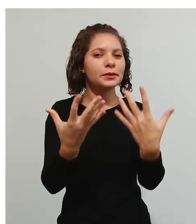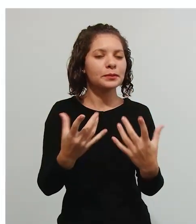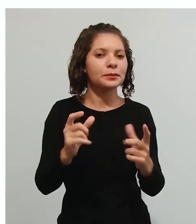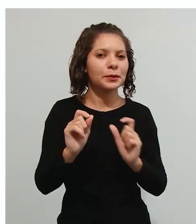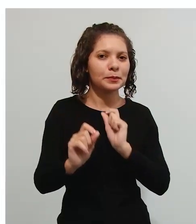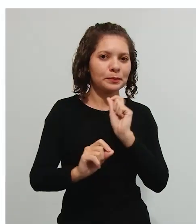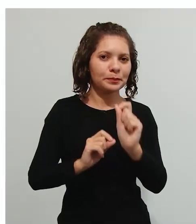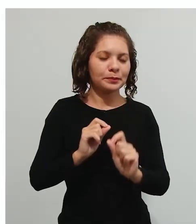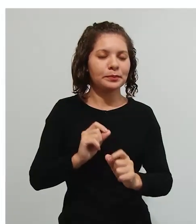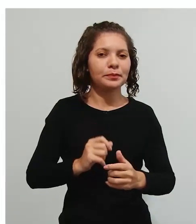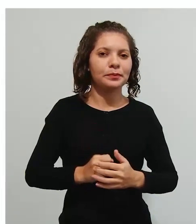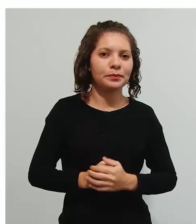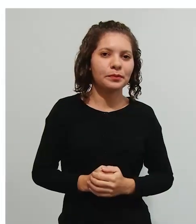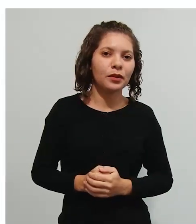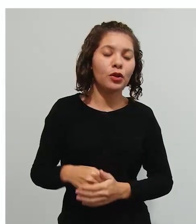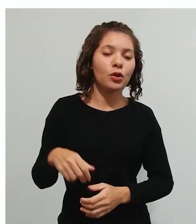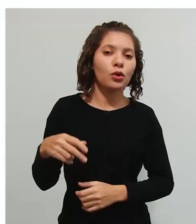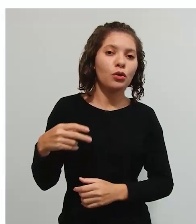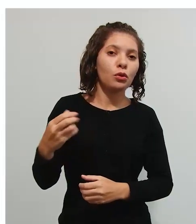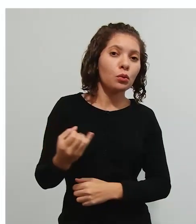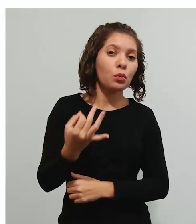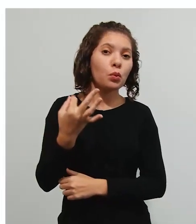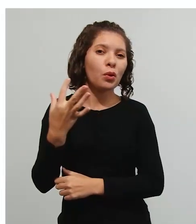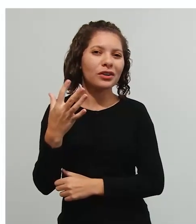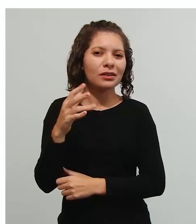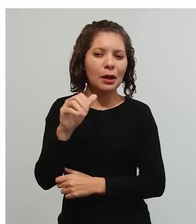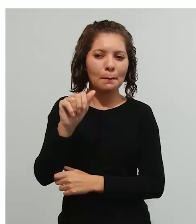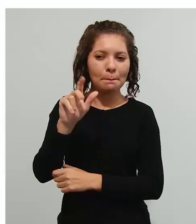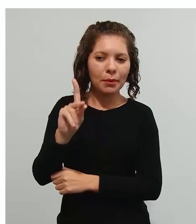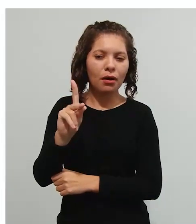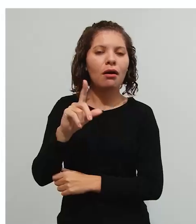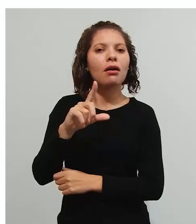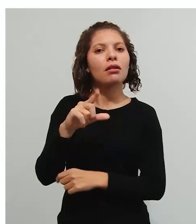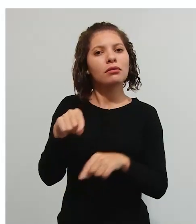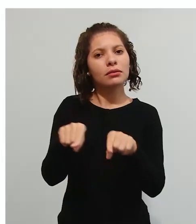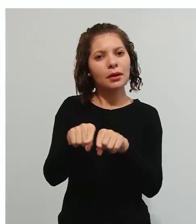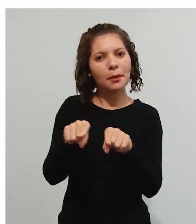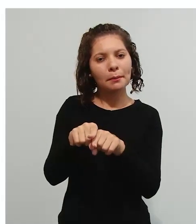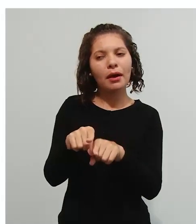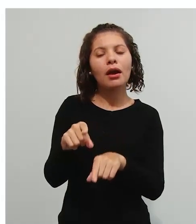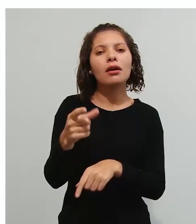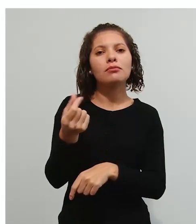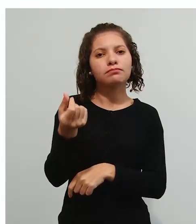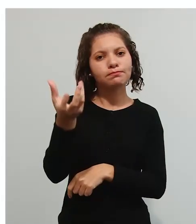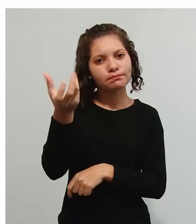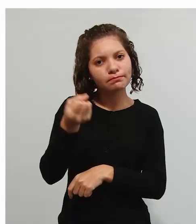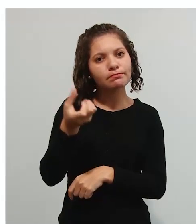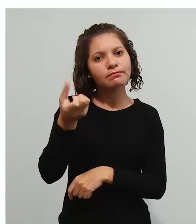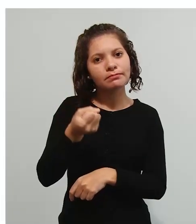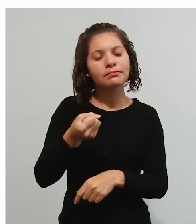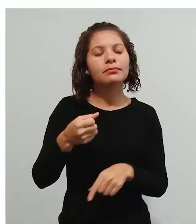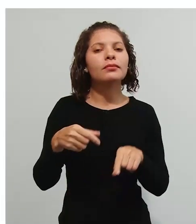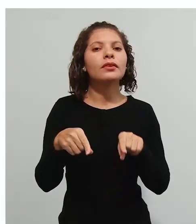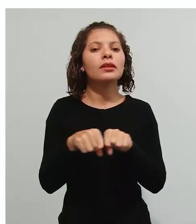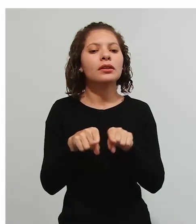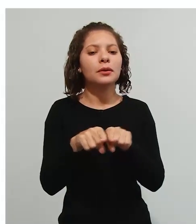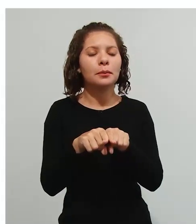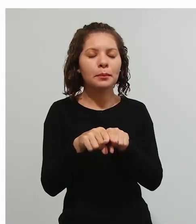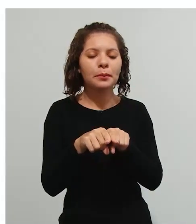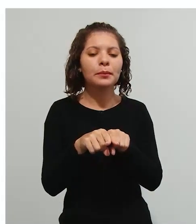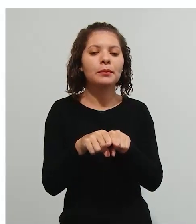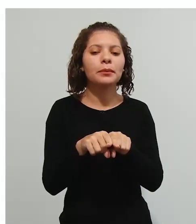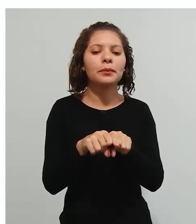reajustes periódicos, para preservar seu poder aquisitivo, e ele não pode ser vinculado a qualquer fim. Isso